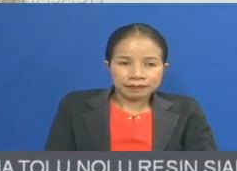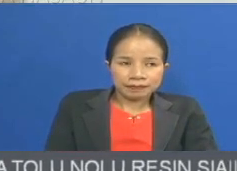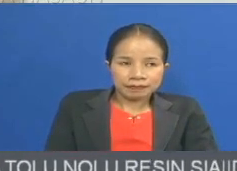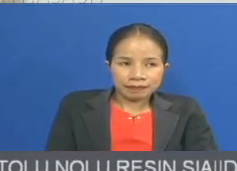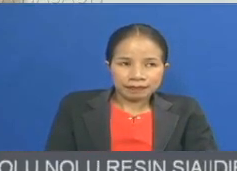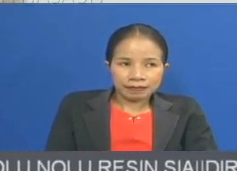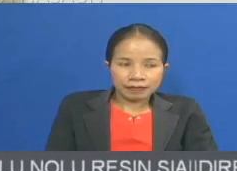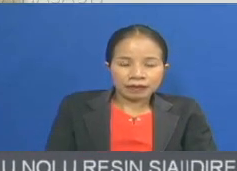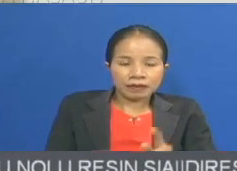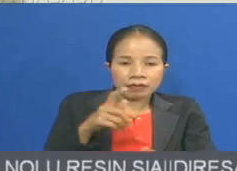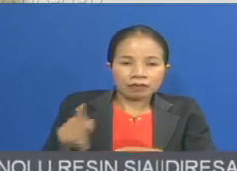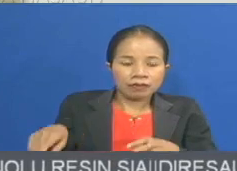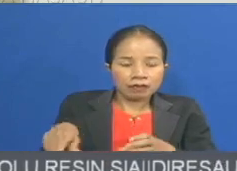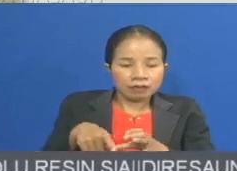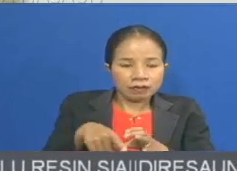Parte de tudo, né?